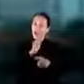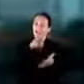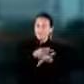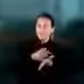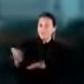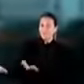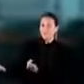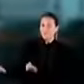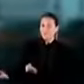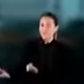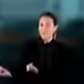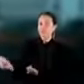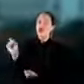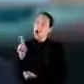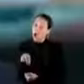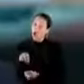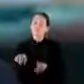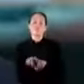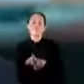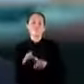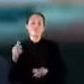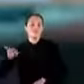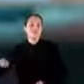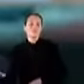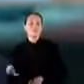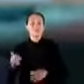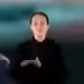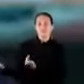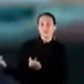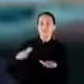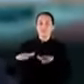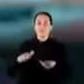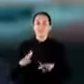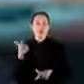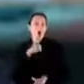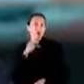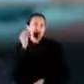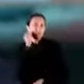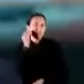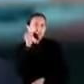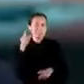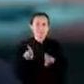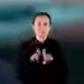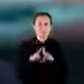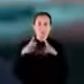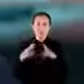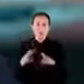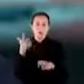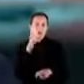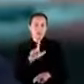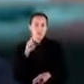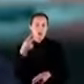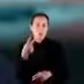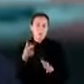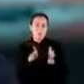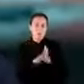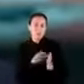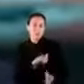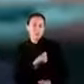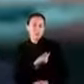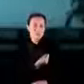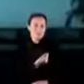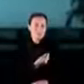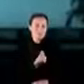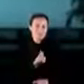que vai oferecer estágios remunerados aos jovens. Assim, a gente dá oportunidade para o jovem trabalhar e ganhar experiência ao mesmo tempo em que